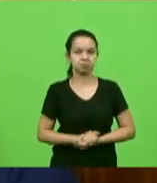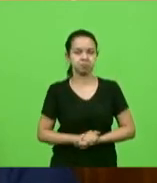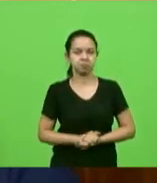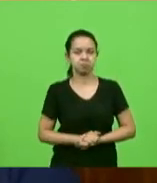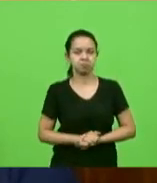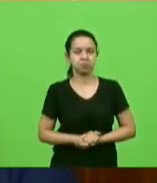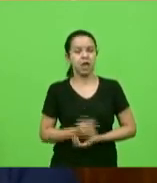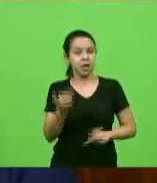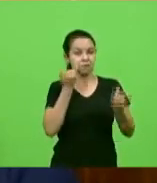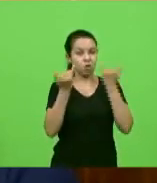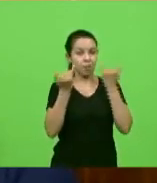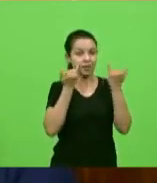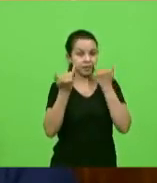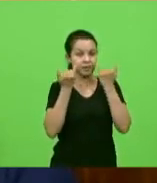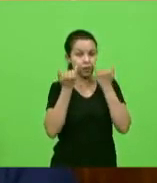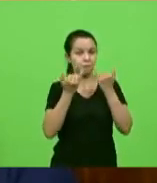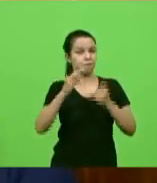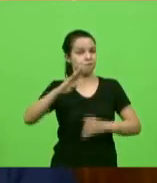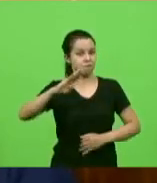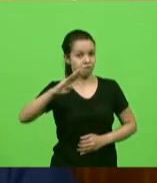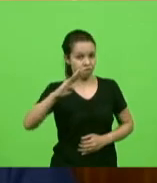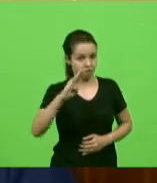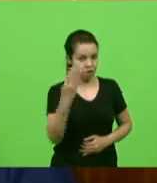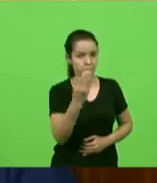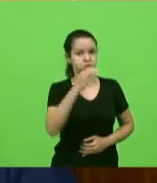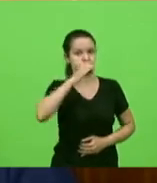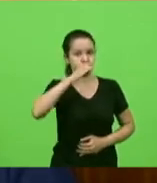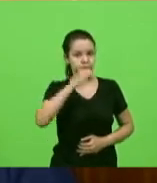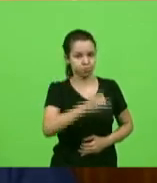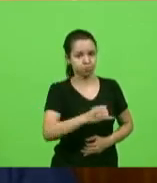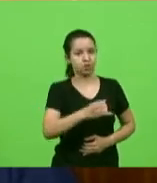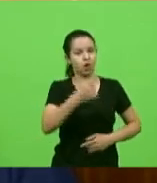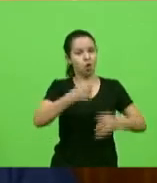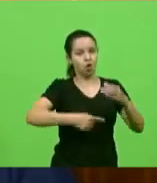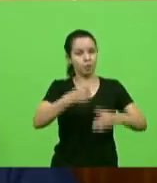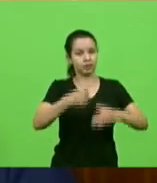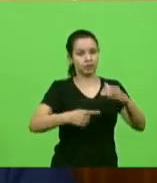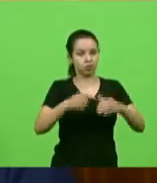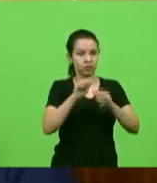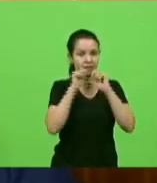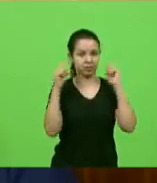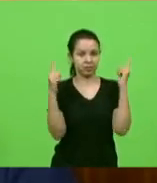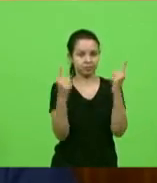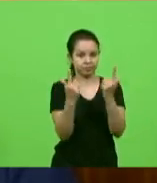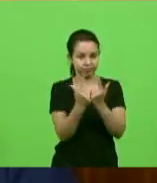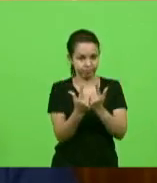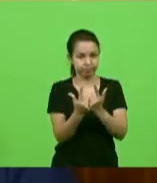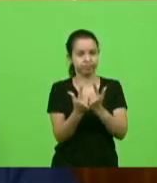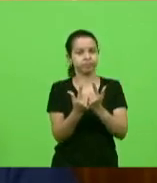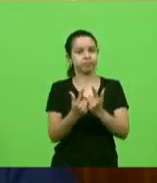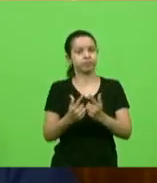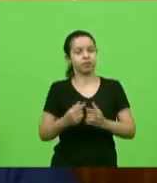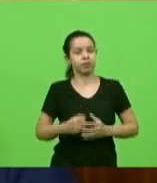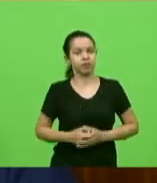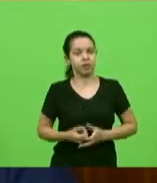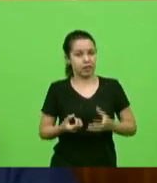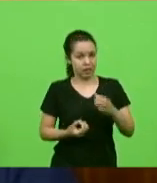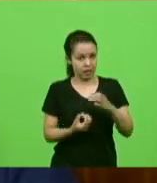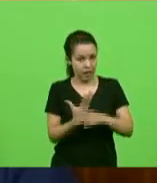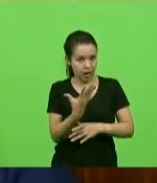prestação de informações falsas à Comissão Parlamentar de Inquérito da Assembleia Legislativa, instaurada para